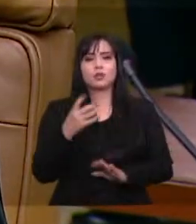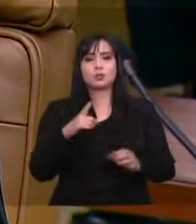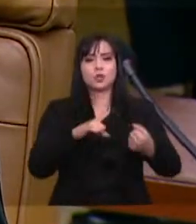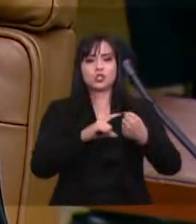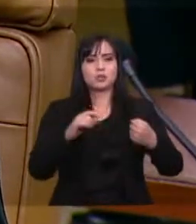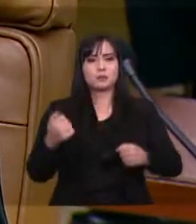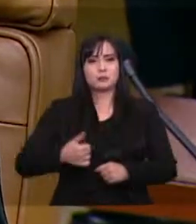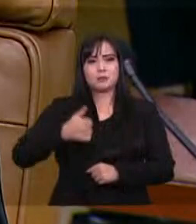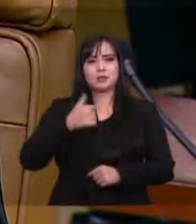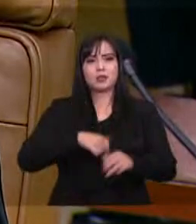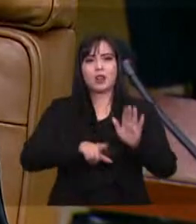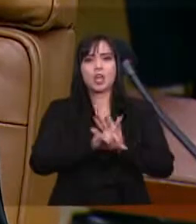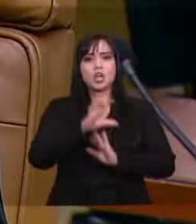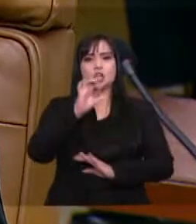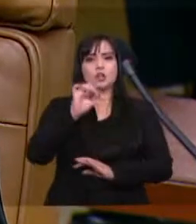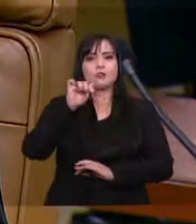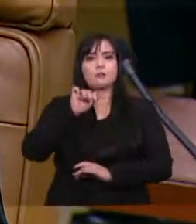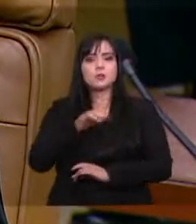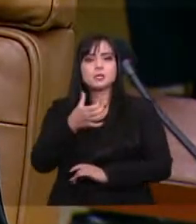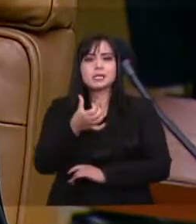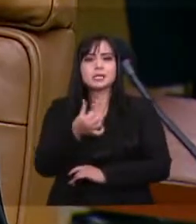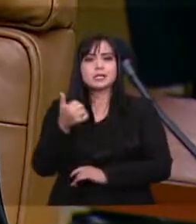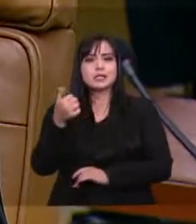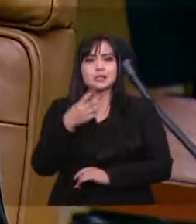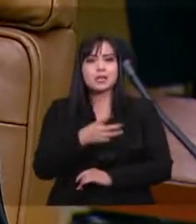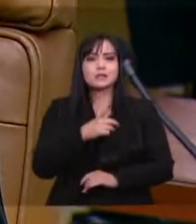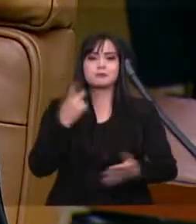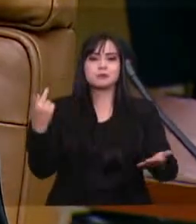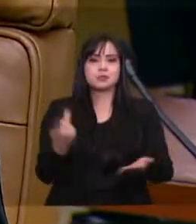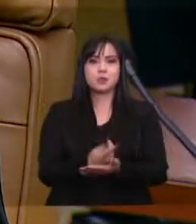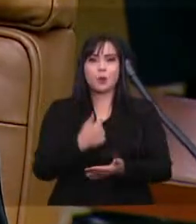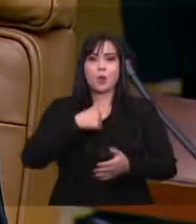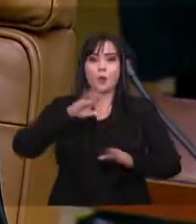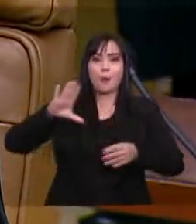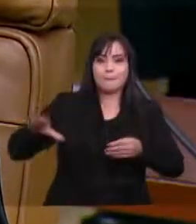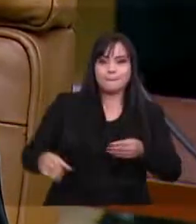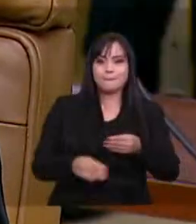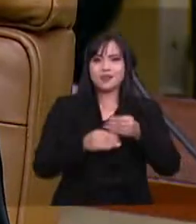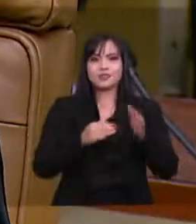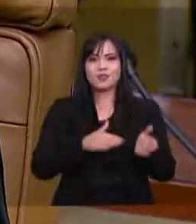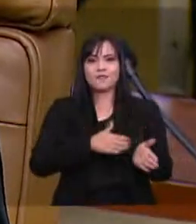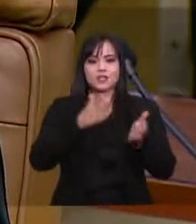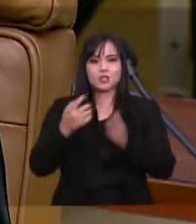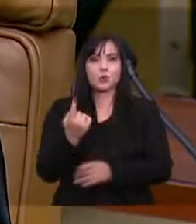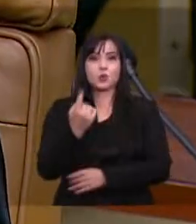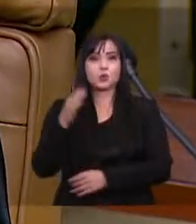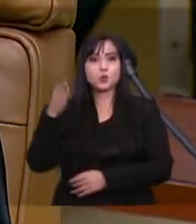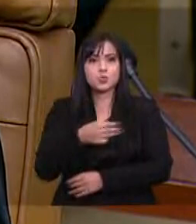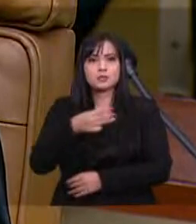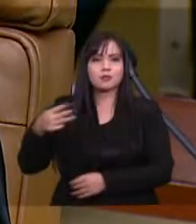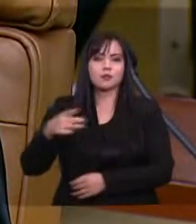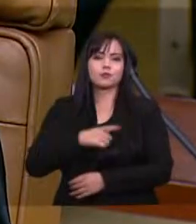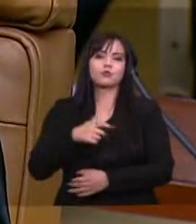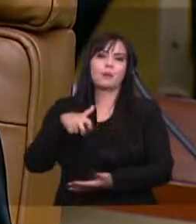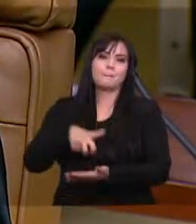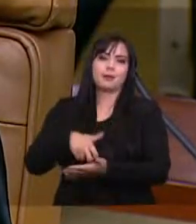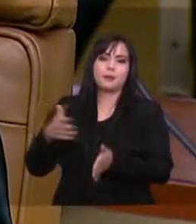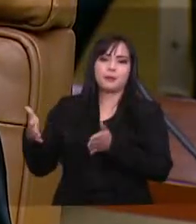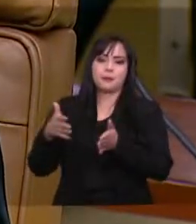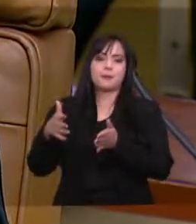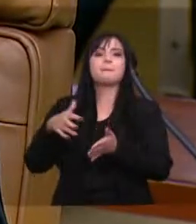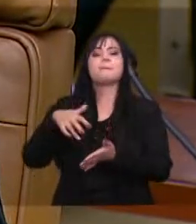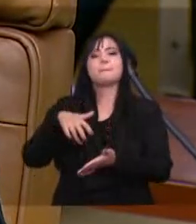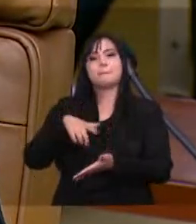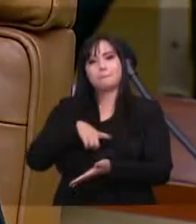1º da Lei 9.613 razão pela qual promova acréscimo da fração de um terço sobre a pena provisoriamente